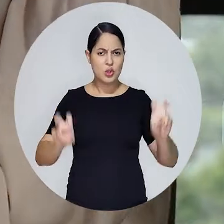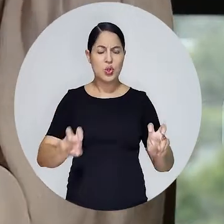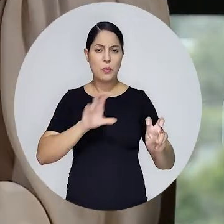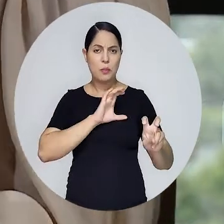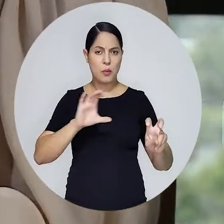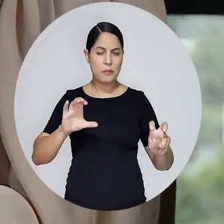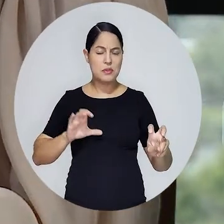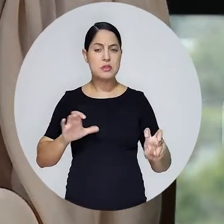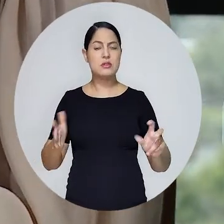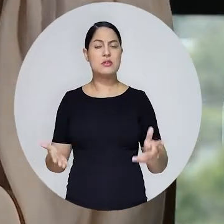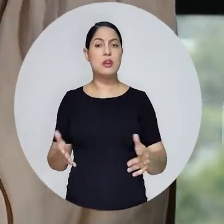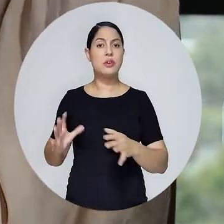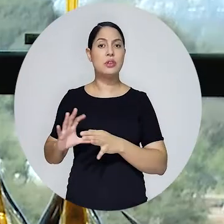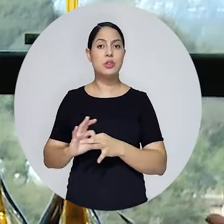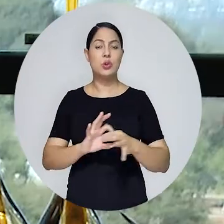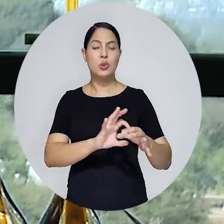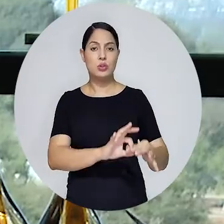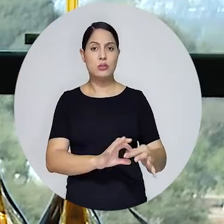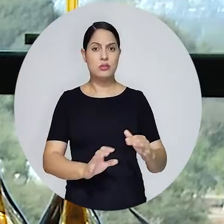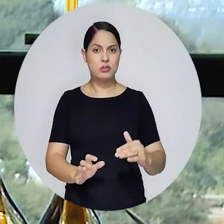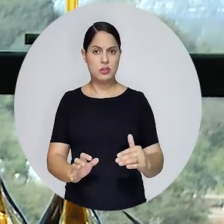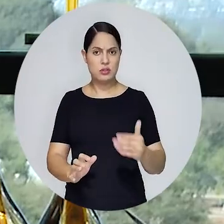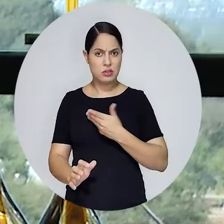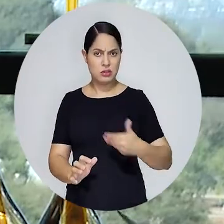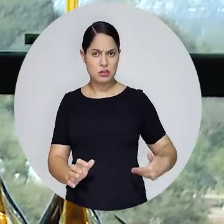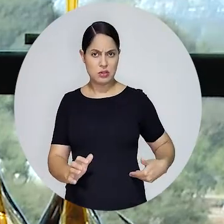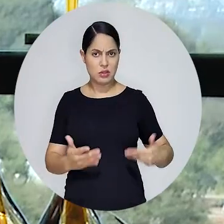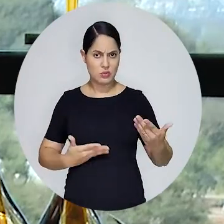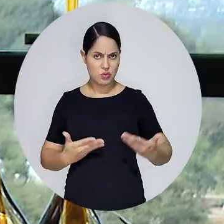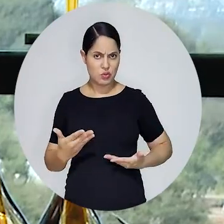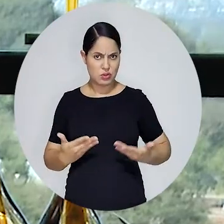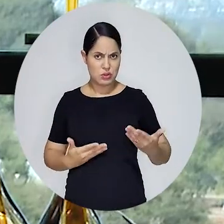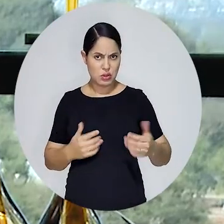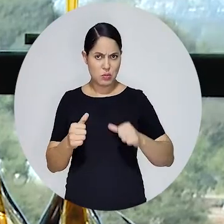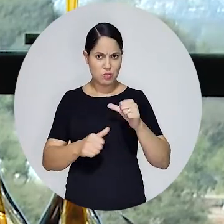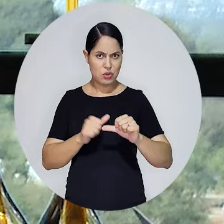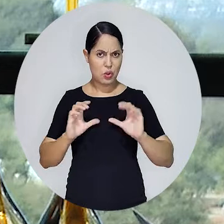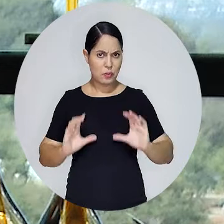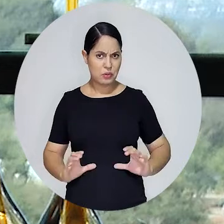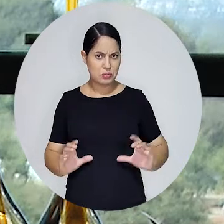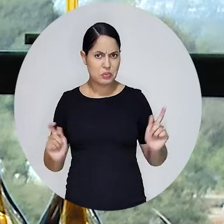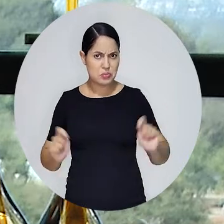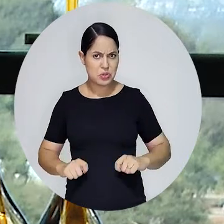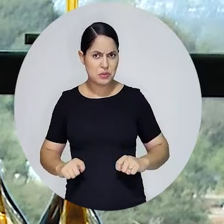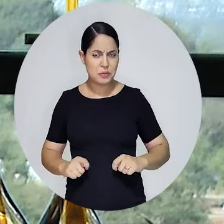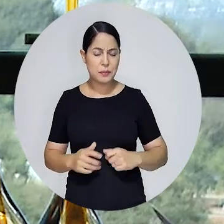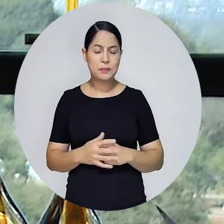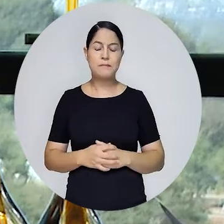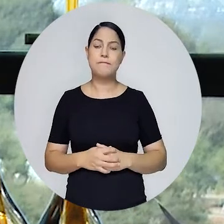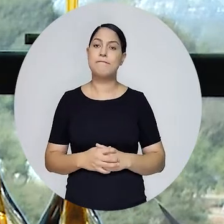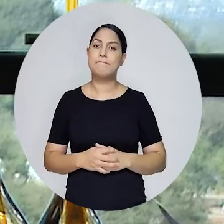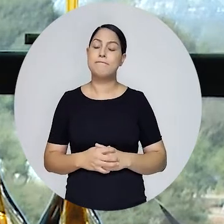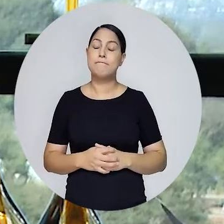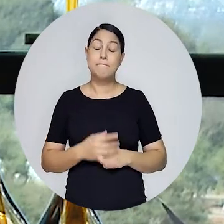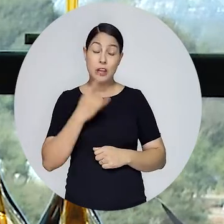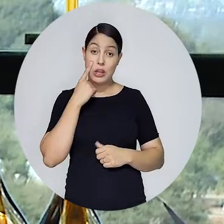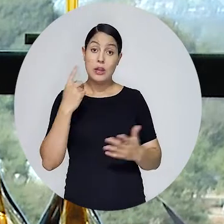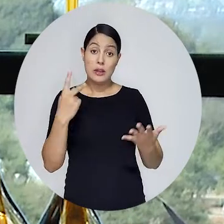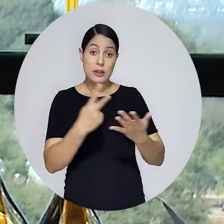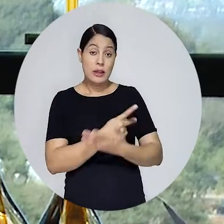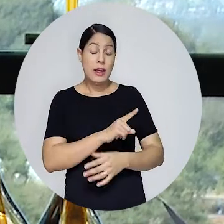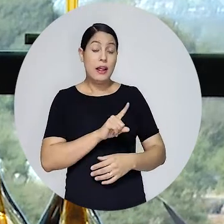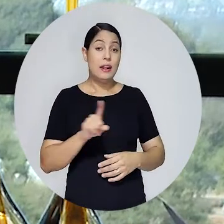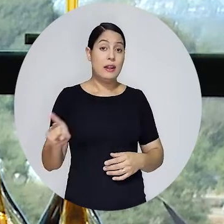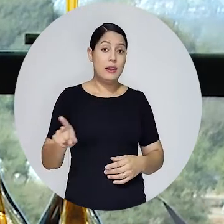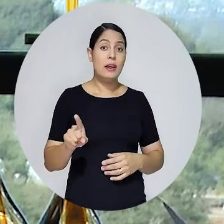uma mudança de comportamento, né, por parte aí dos agentes públicos? Por incrível que pareça, lá no Rio Grande do Sul, nós tivemos